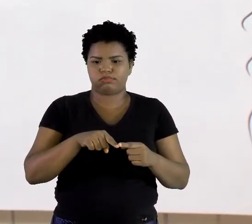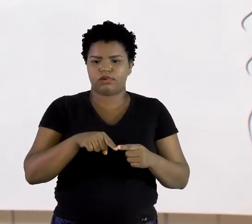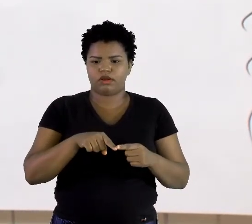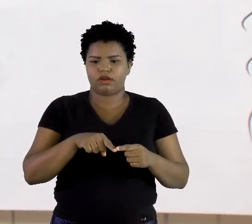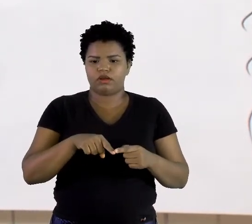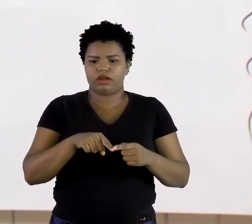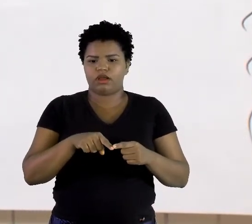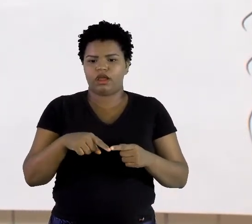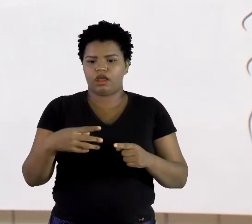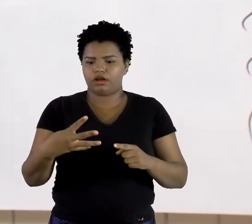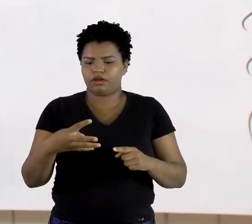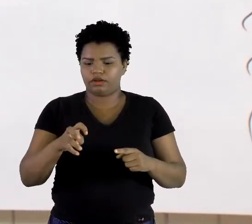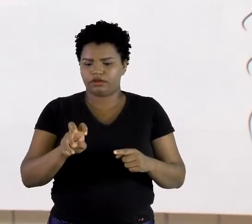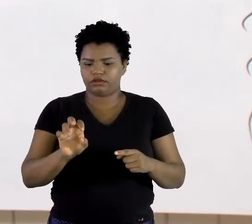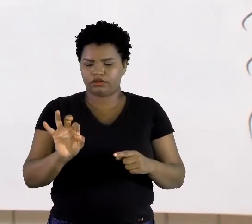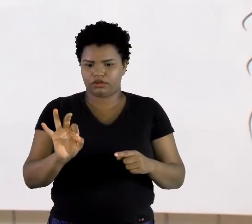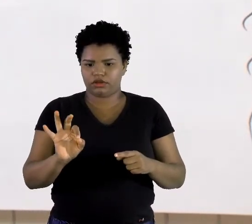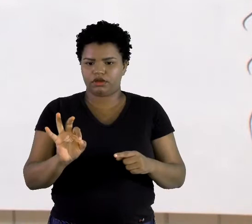45 graus,